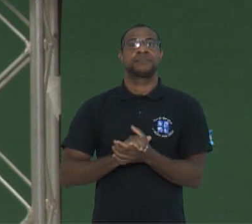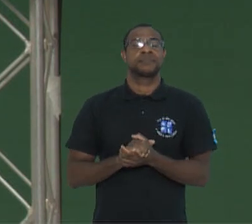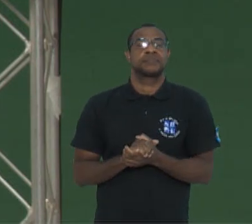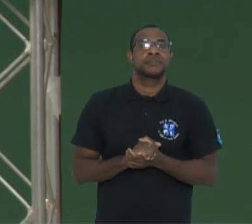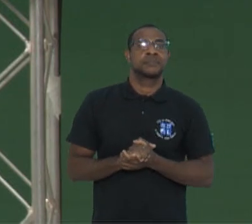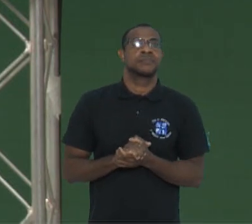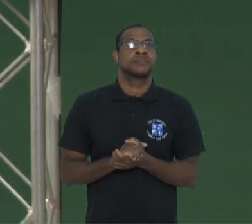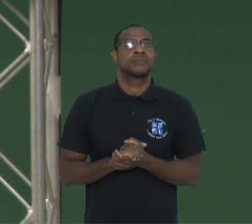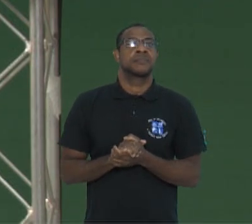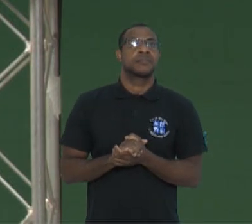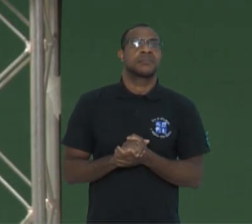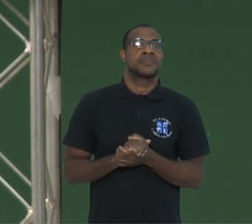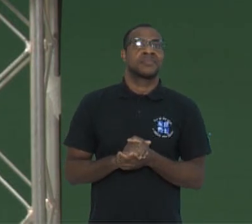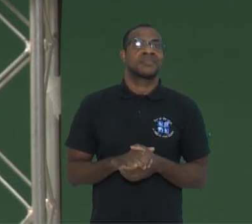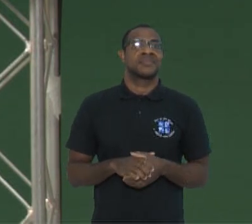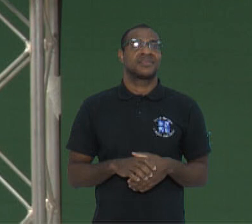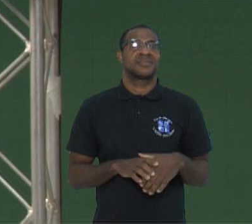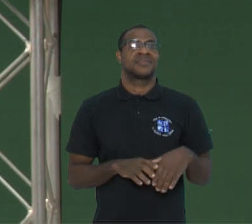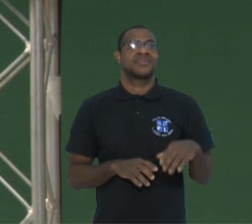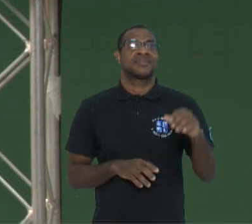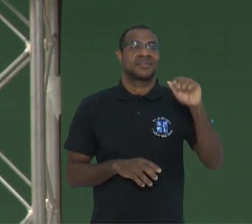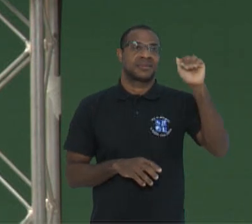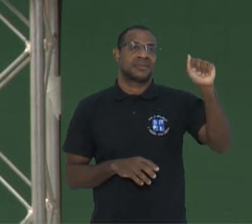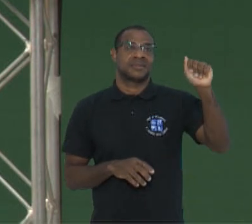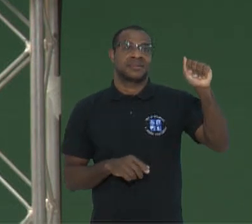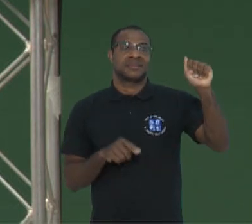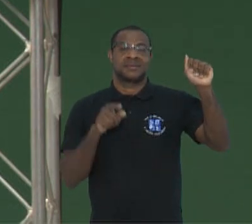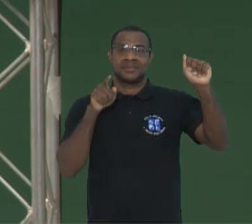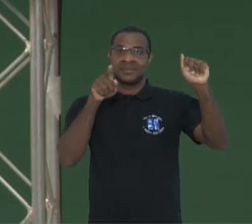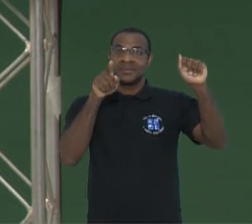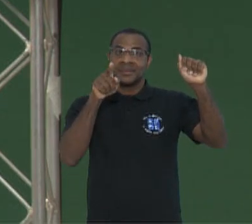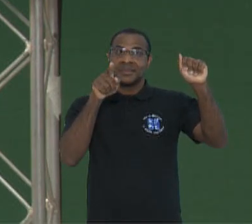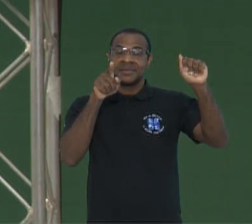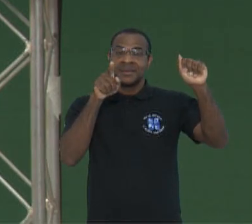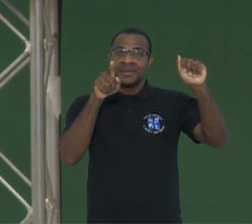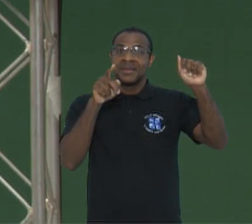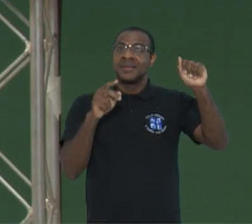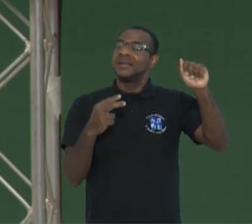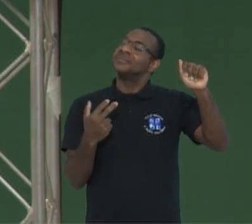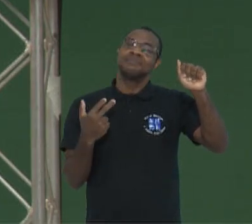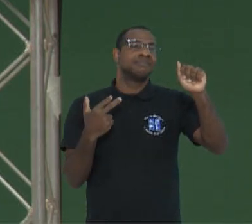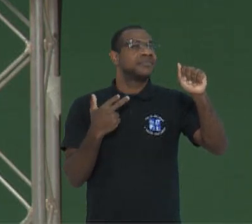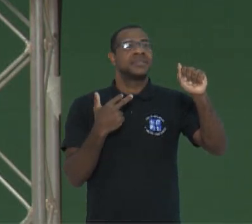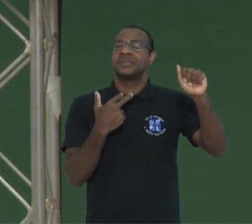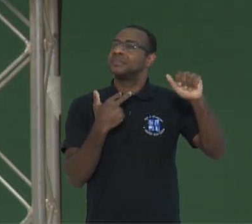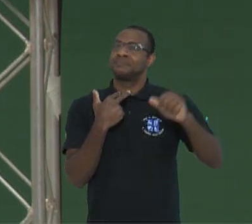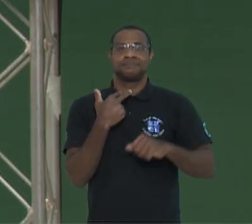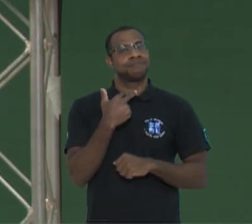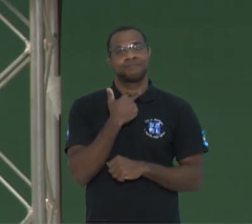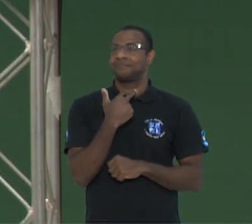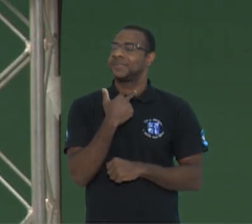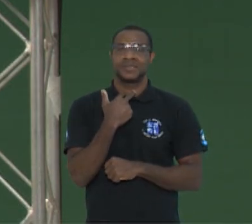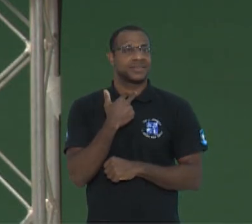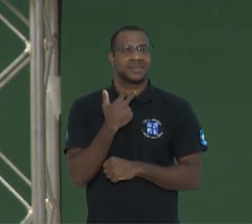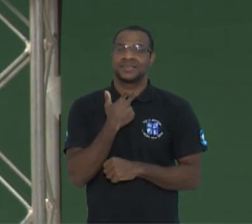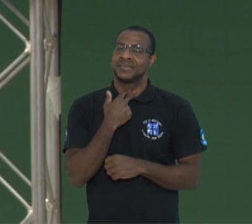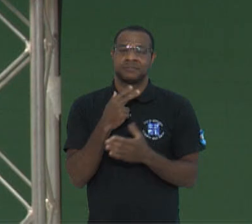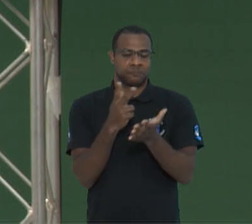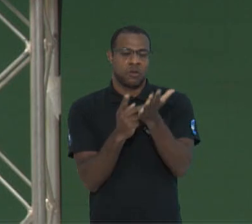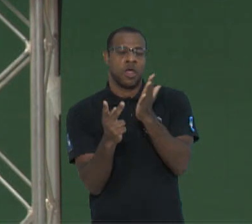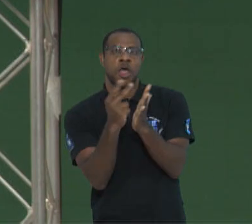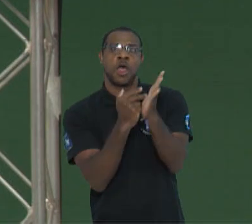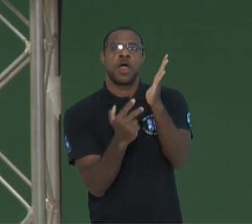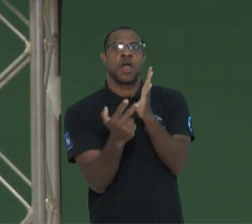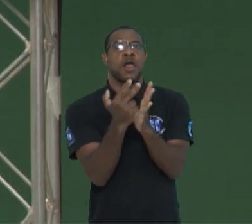Calvin couldn't be a true modern artist. Ele não poderia ser, nesse momento, um